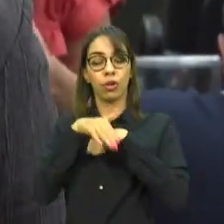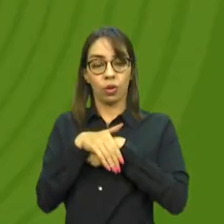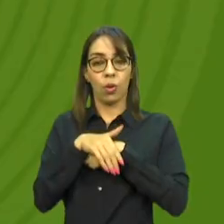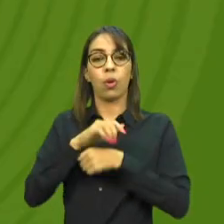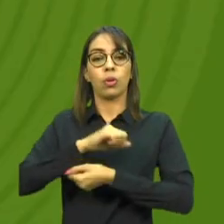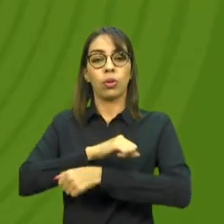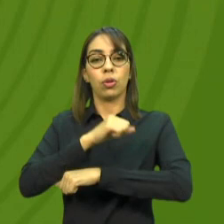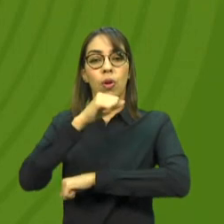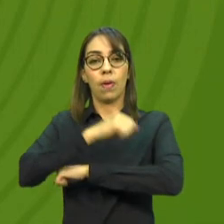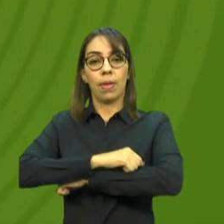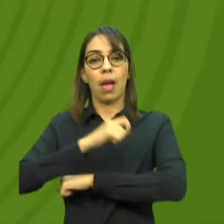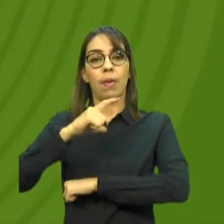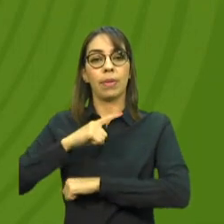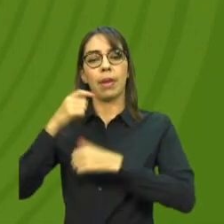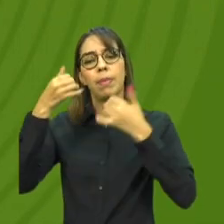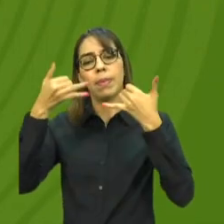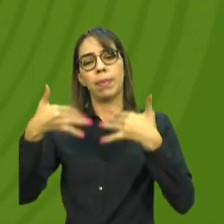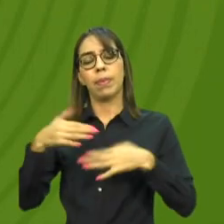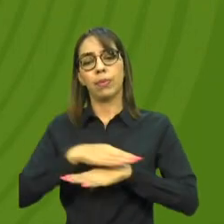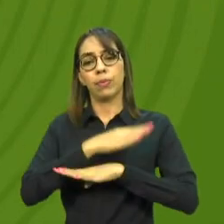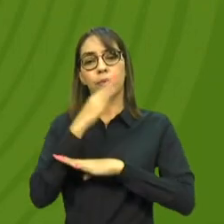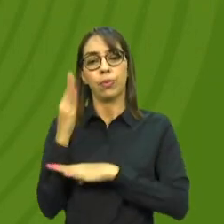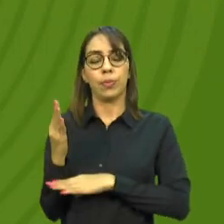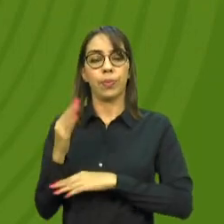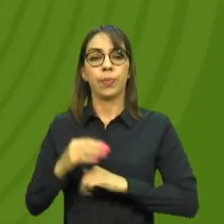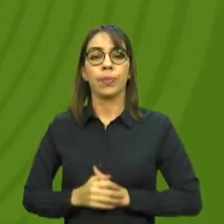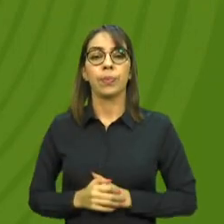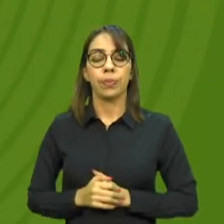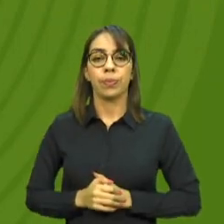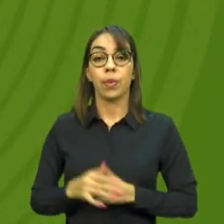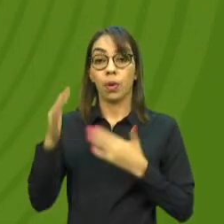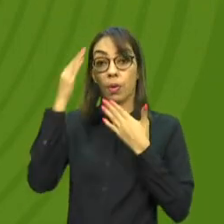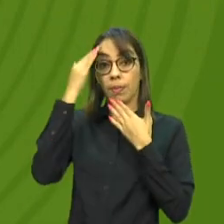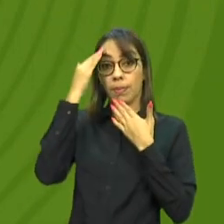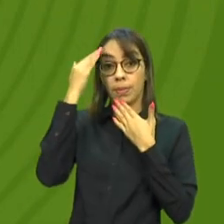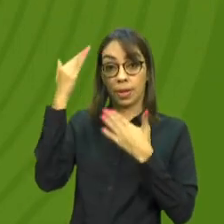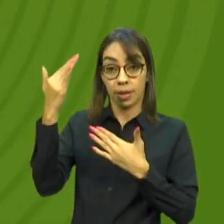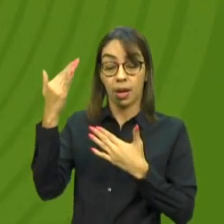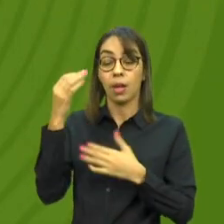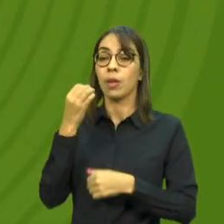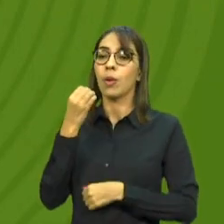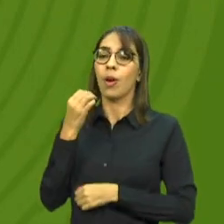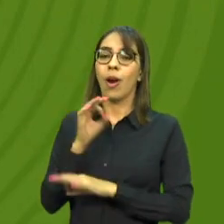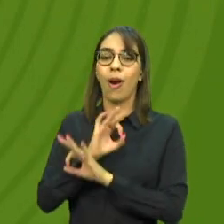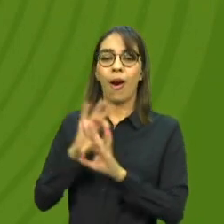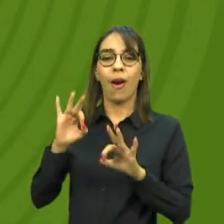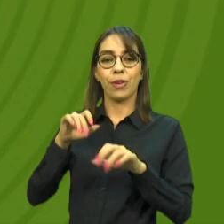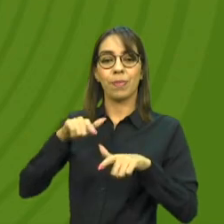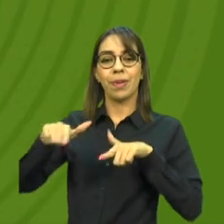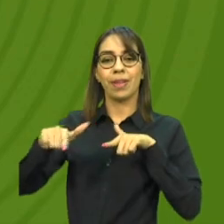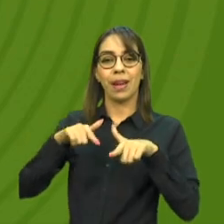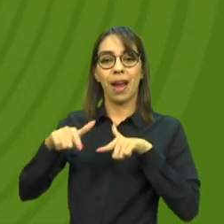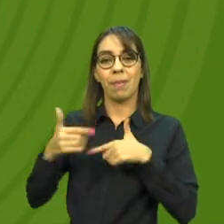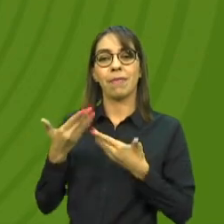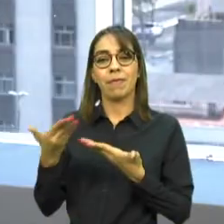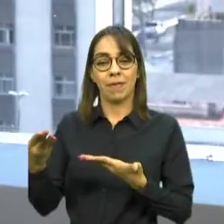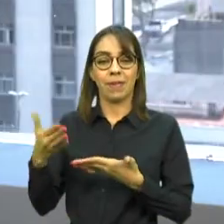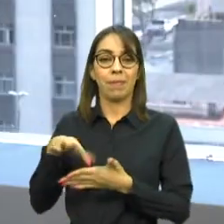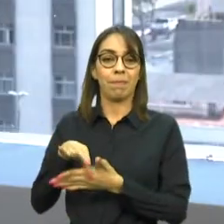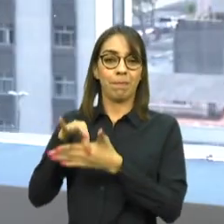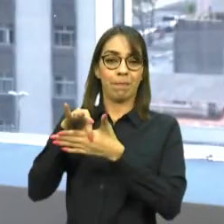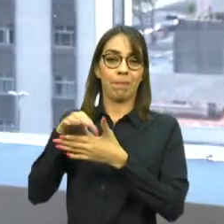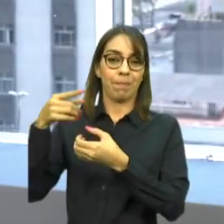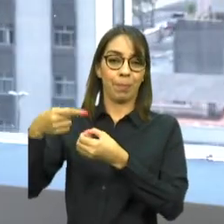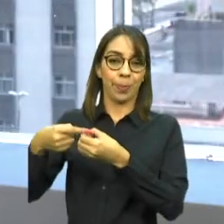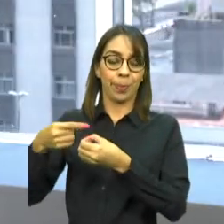Ona. Obrigada, Cibele, pelas suas informações e um ótimo trabalho para vocês todos que estão em Itapipoca, viu? Olha